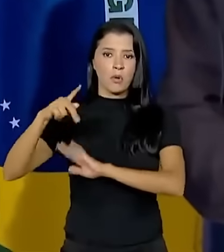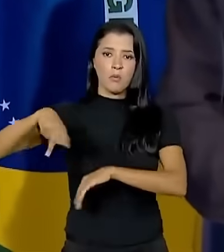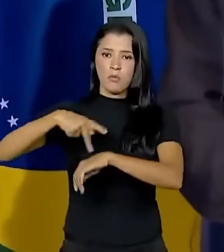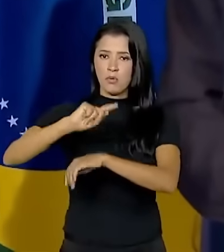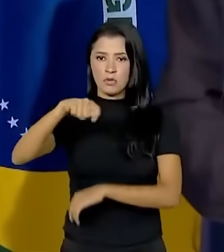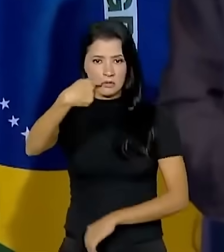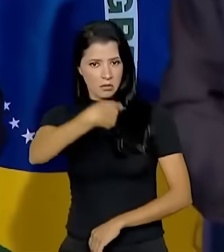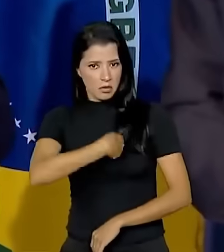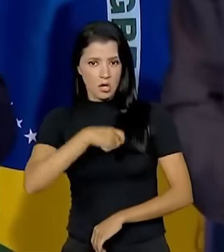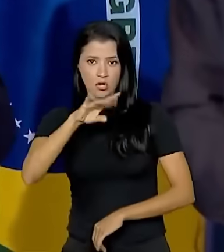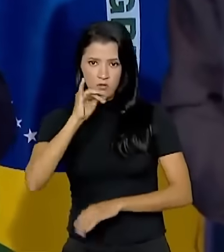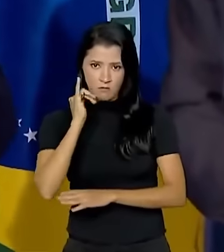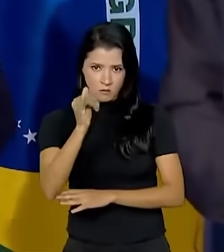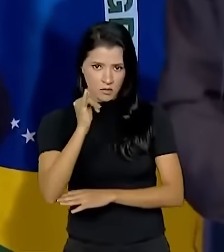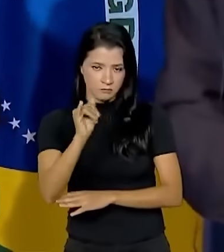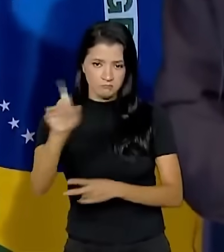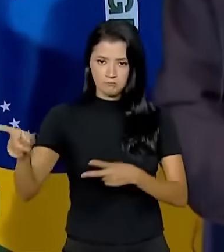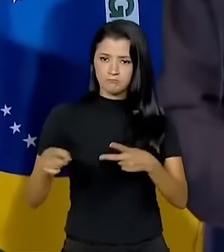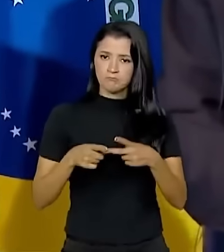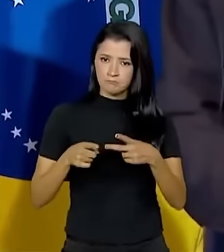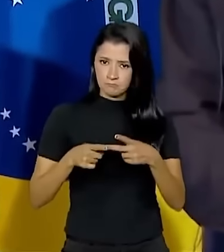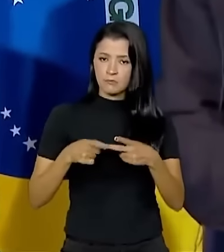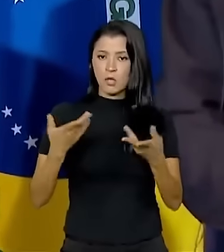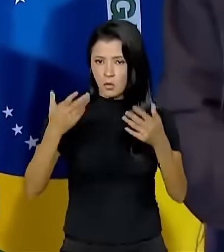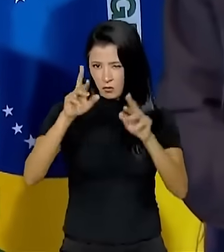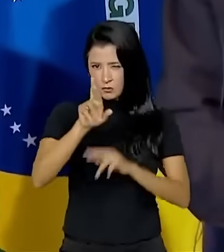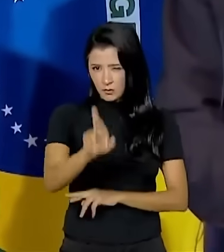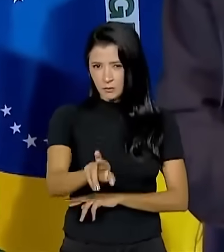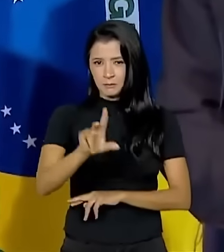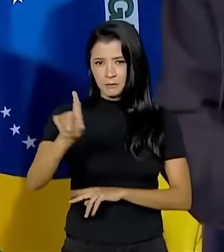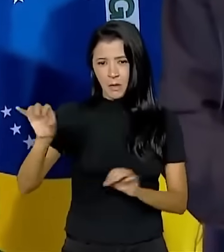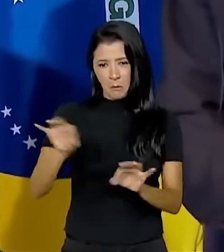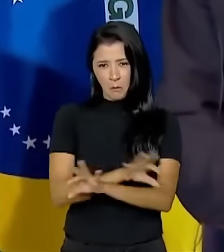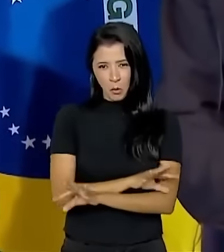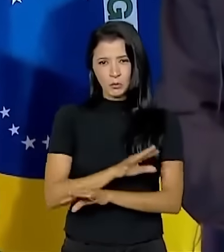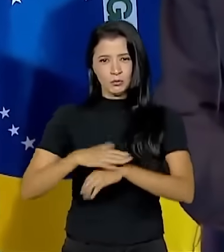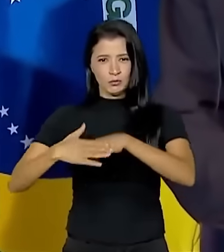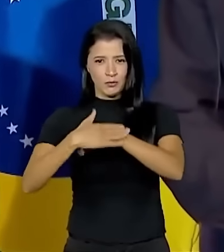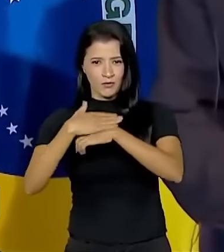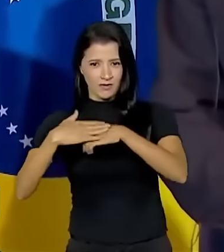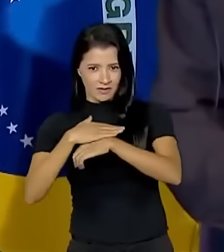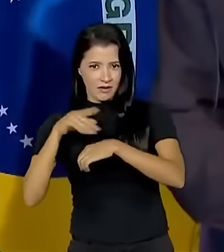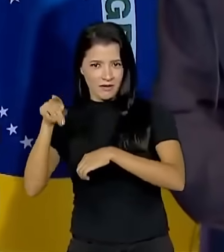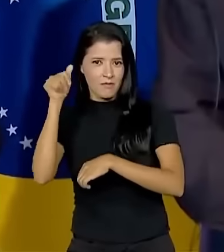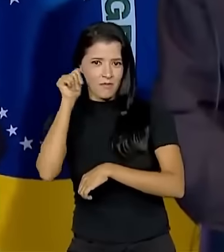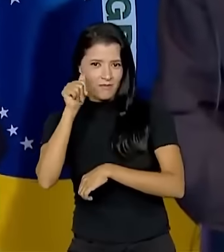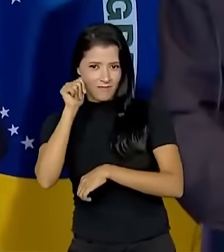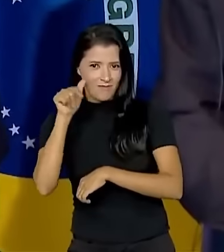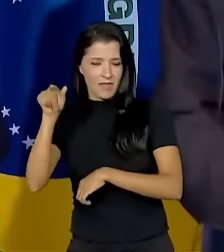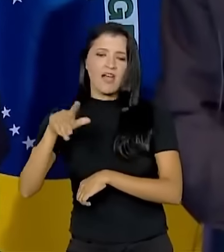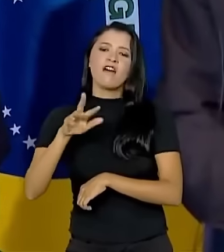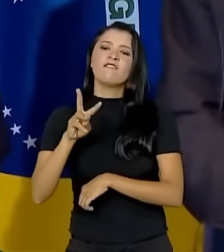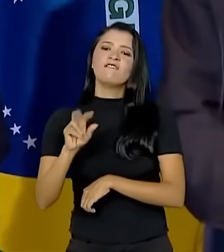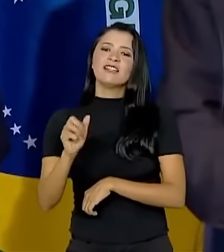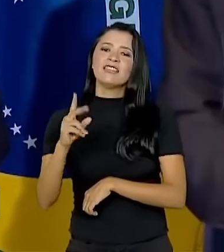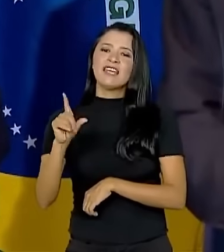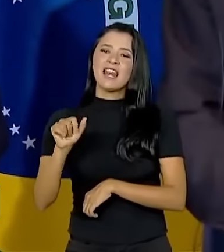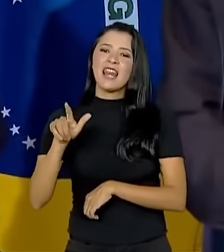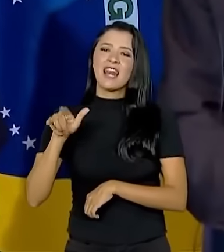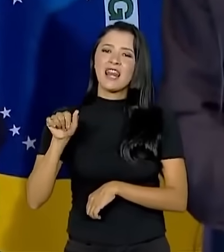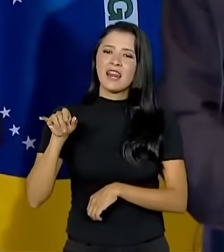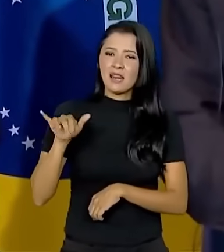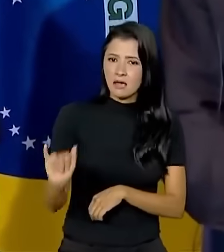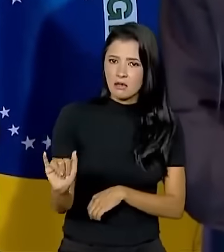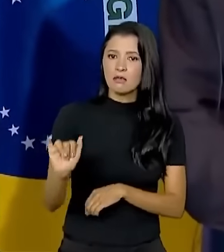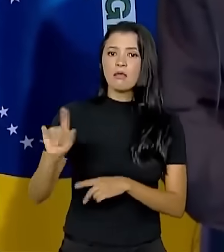informação. A segunda coisa é a seguinte, depois de eu conversar com a Von der Leyen, eu conversei com o Macron. E